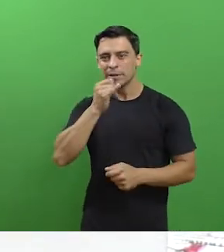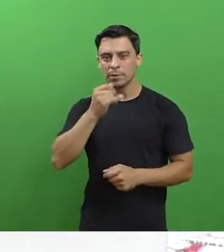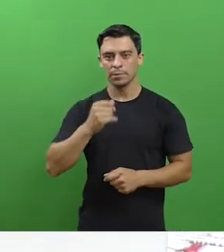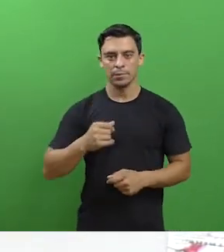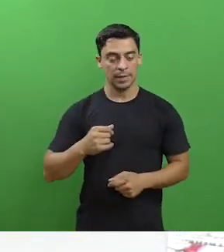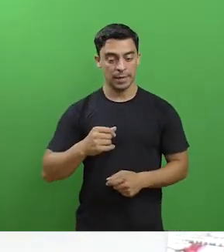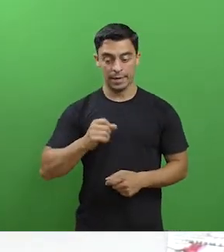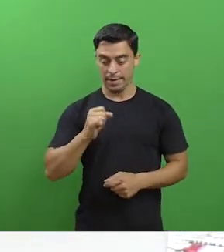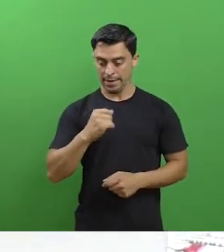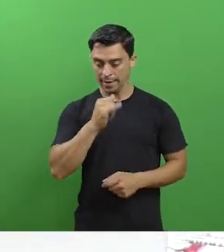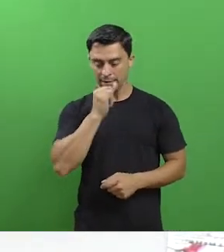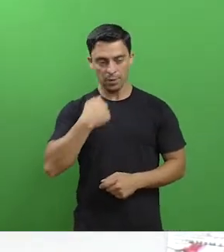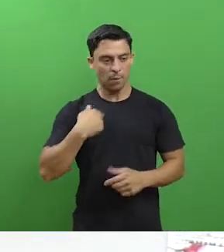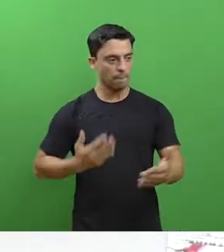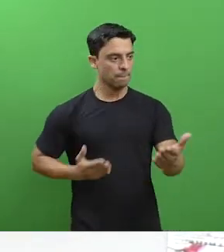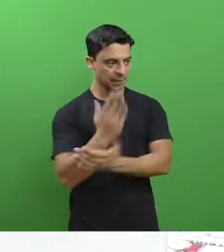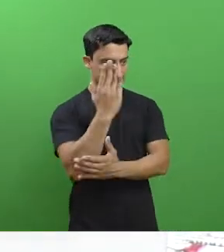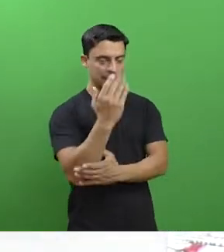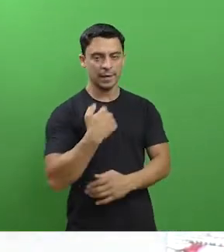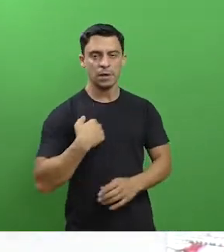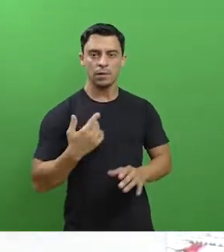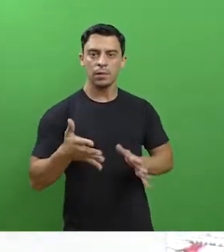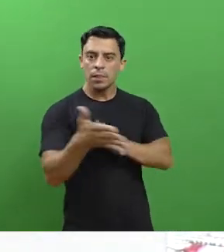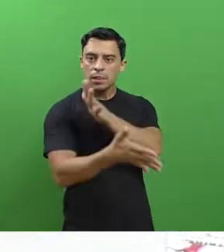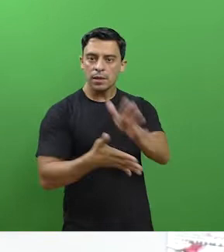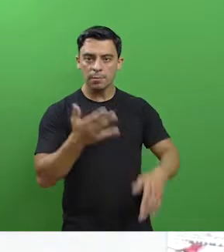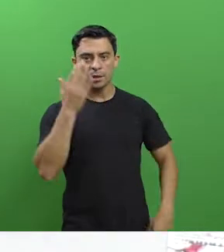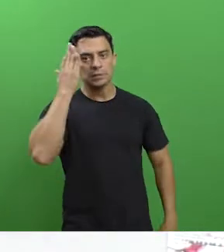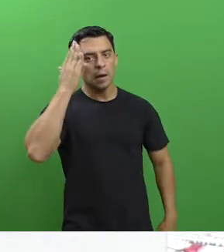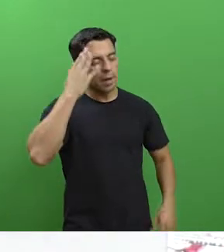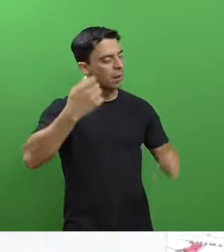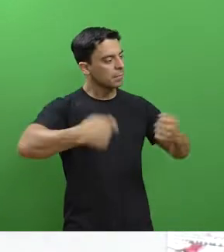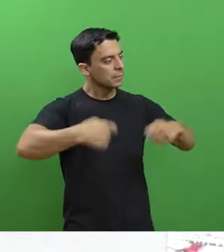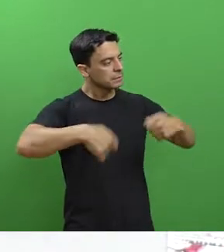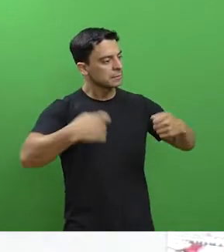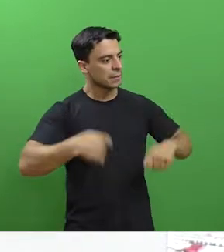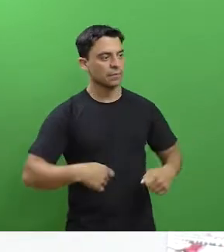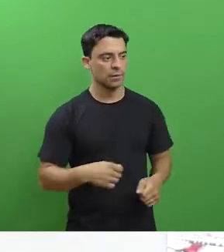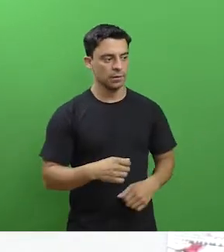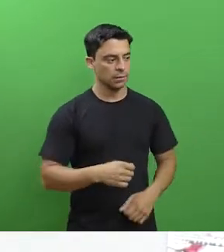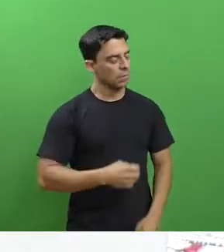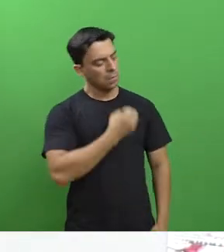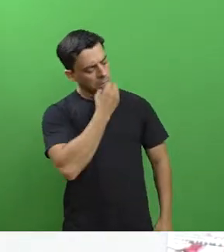tinha que saber Libras. Bacana mesmo, que é um novo olhar, não é? Para a